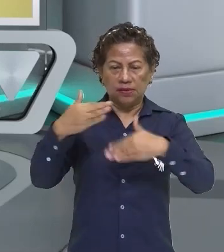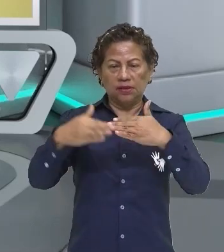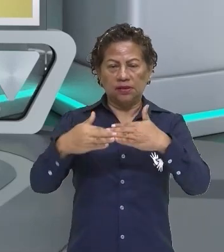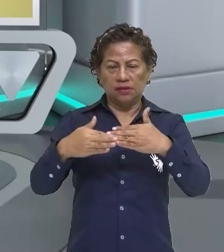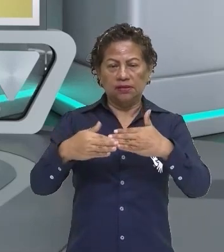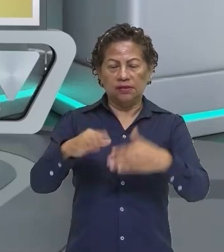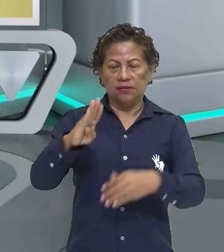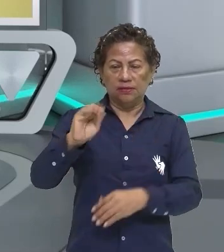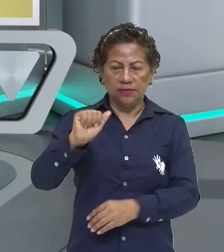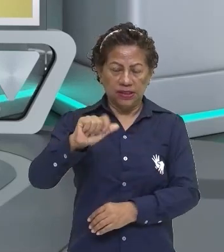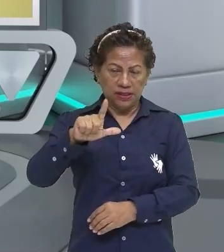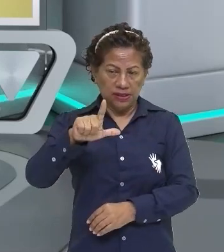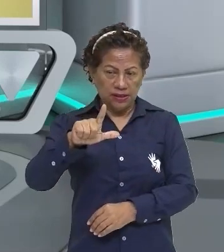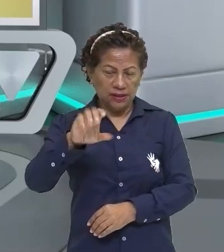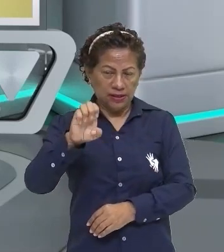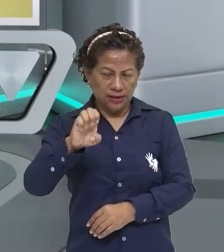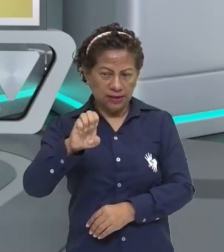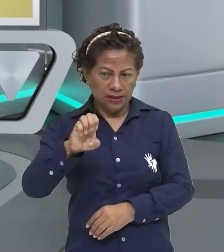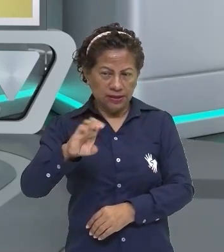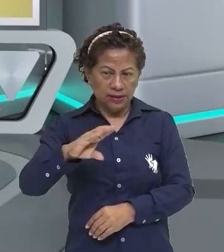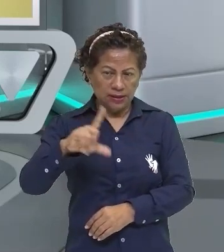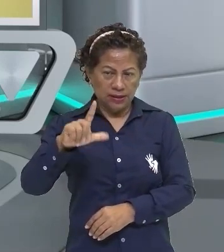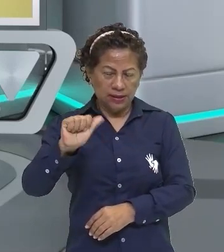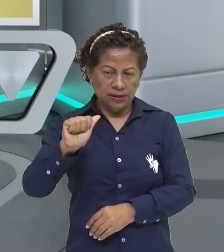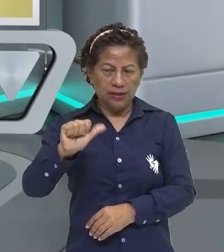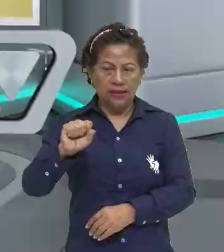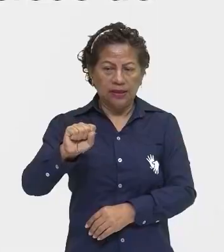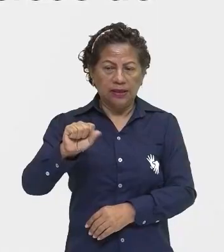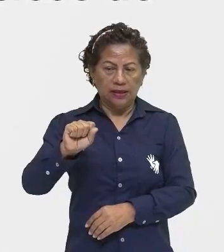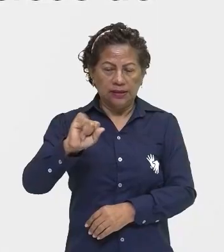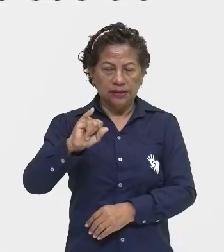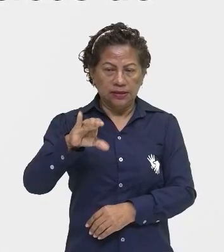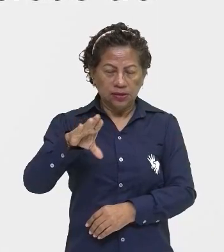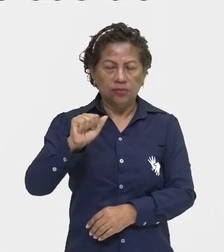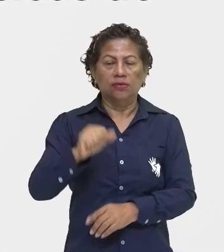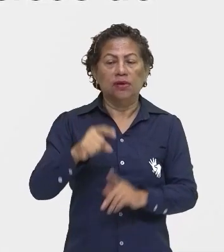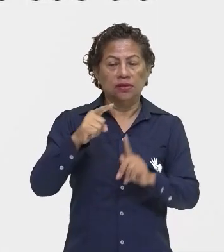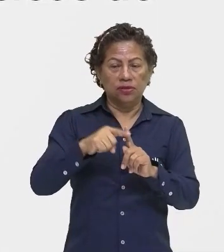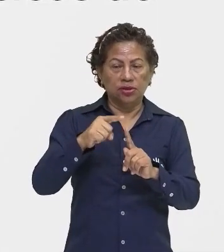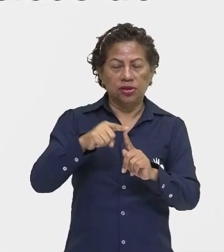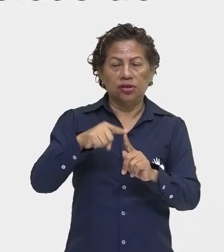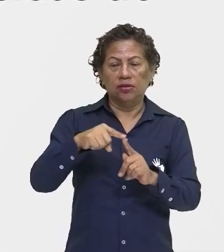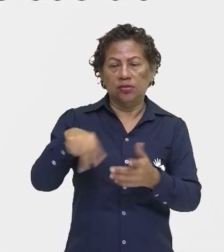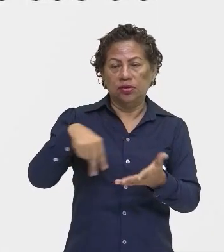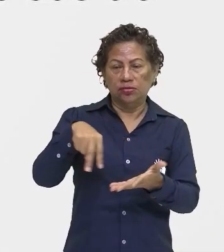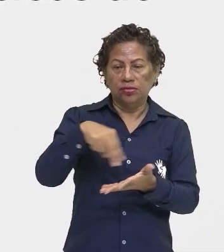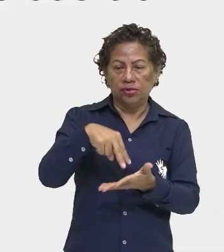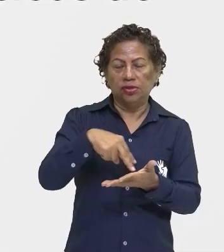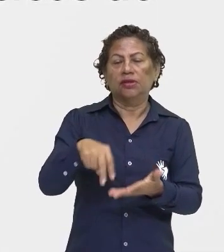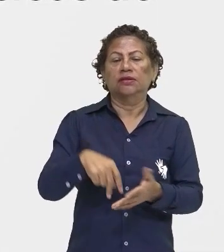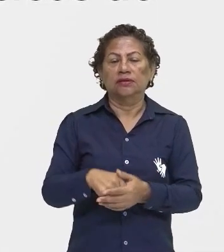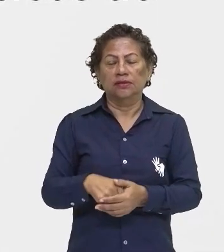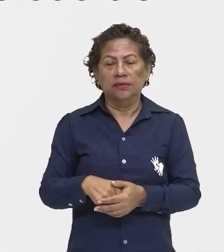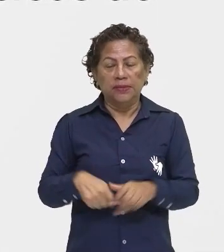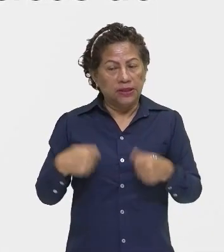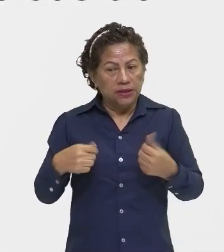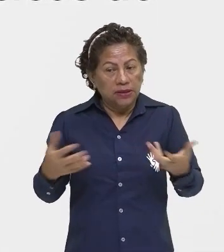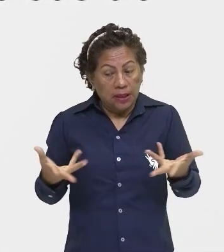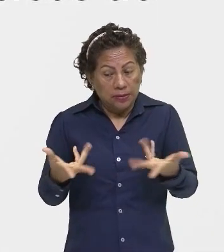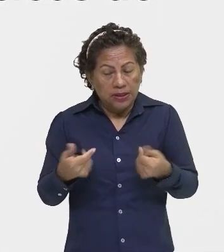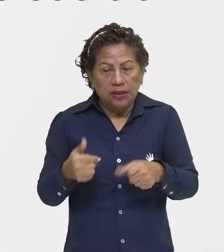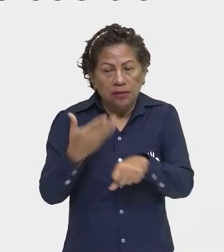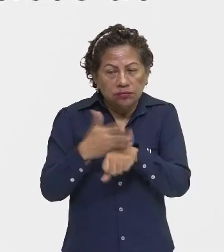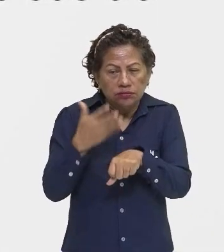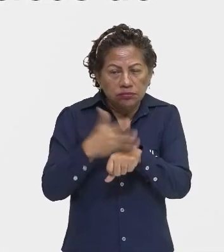balé clássico. O balé clássico é uma modalidade de dança que requer muita habilidade, técnica e